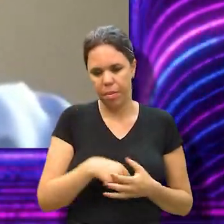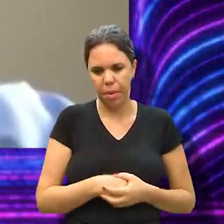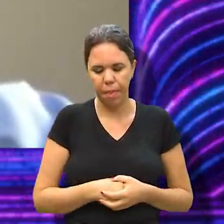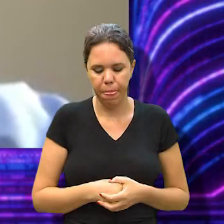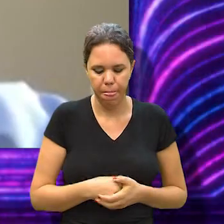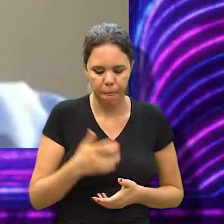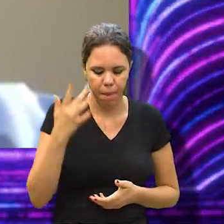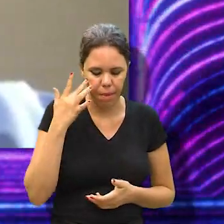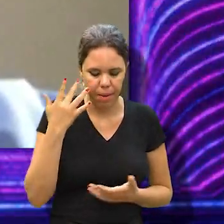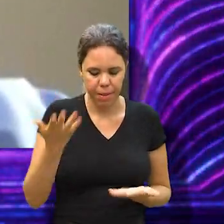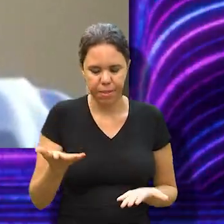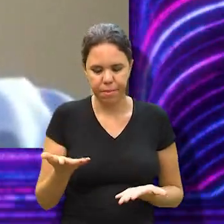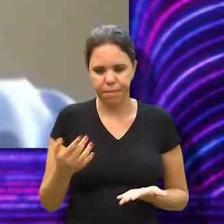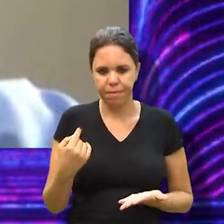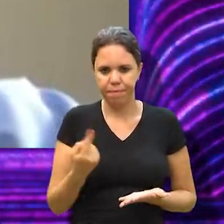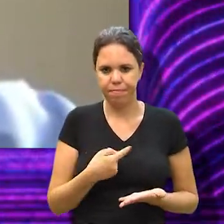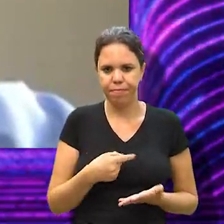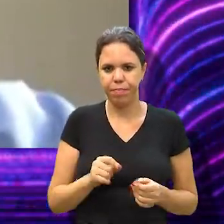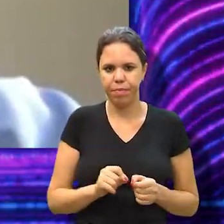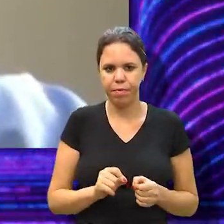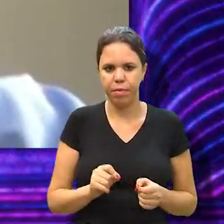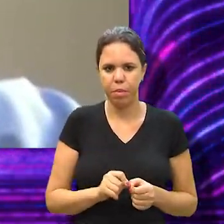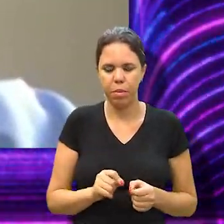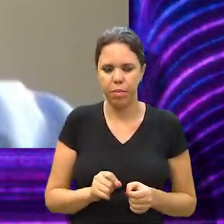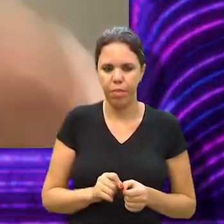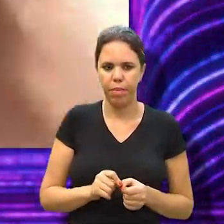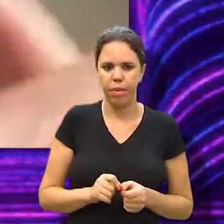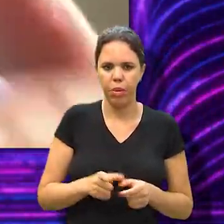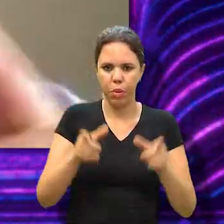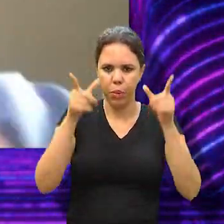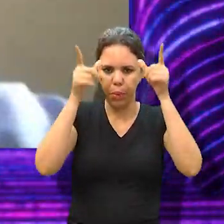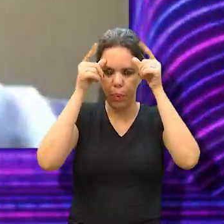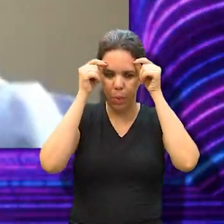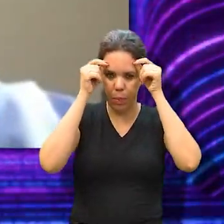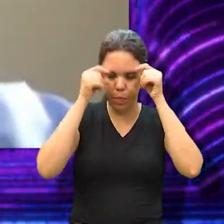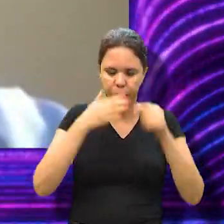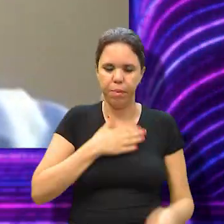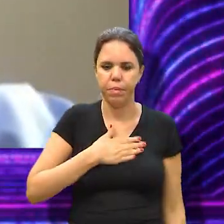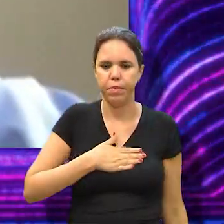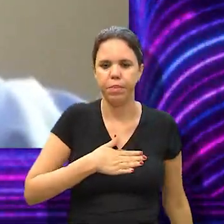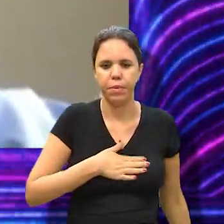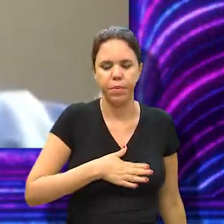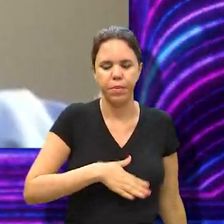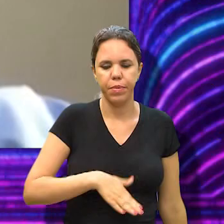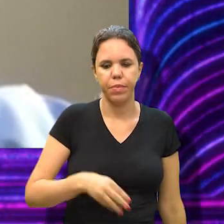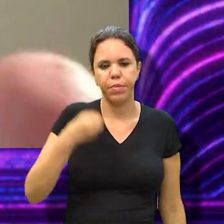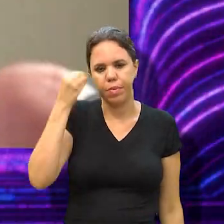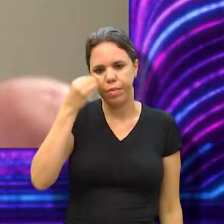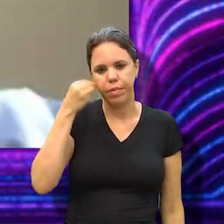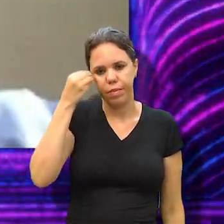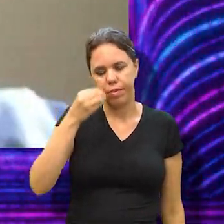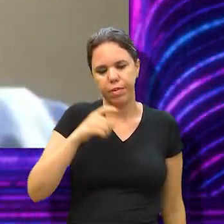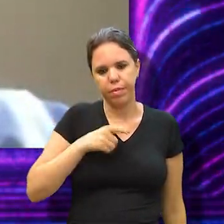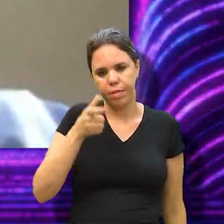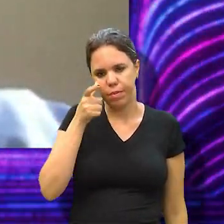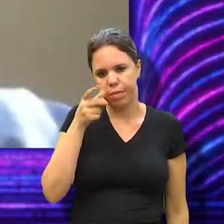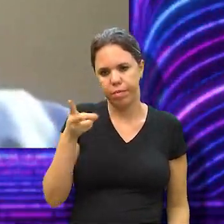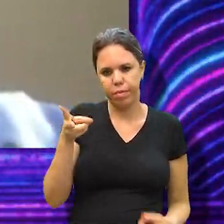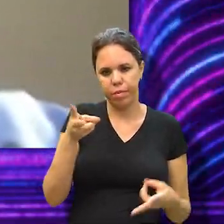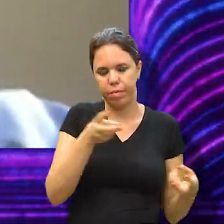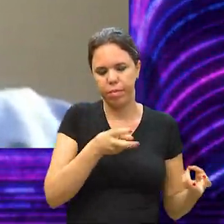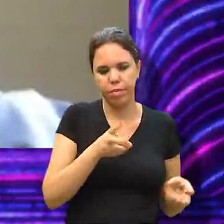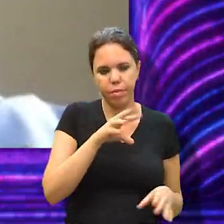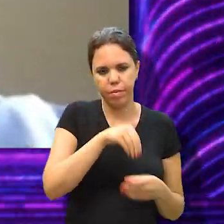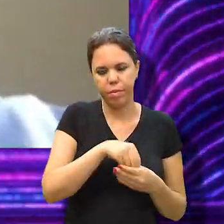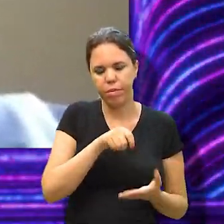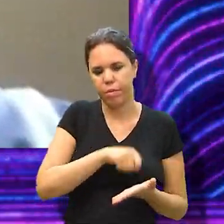essas histórias, né? Eu acho que aquilo faz com que a gente descarregue um pouco essa vivência que a gente tem, que eu